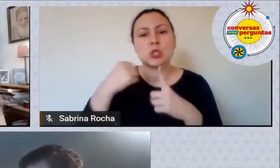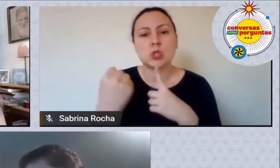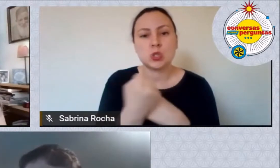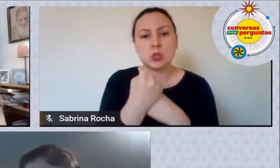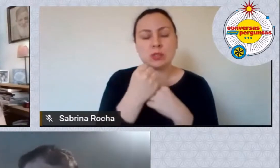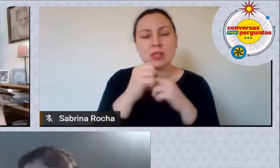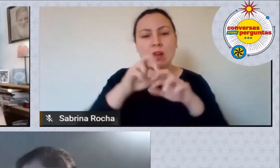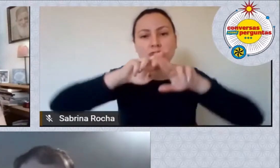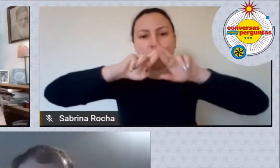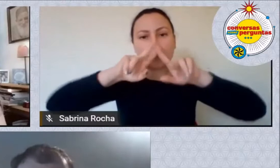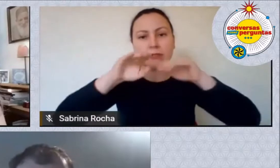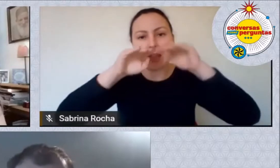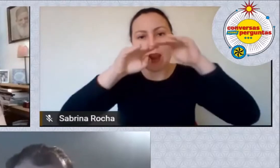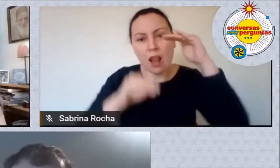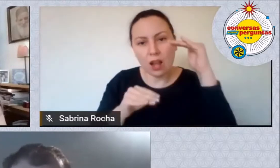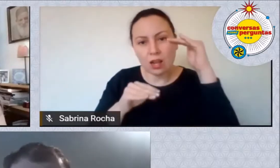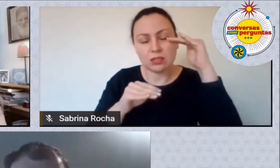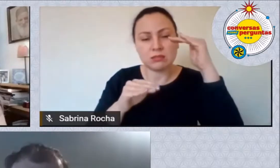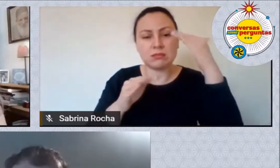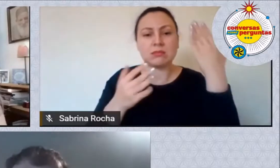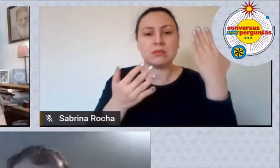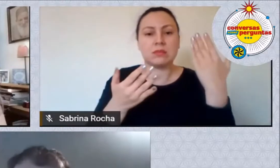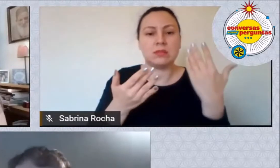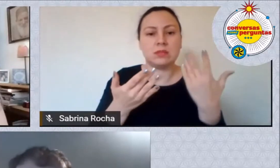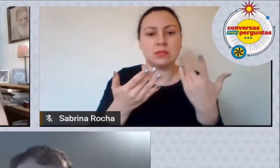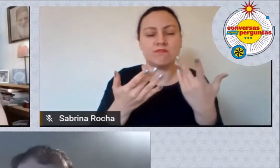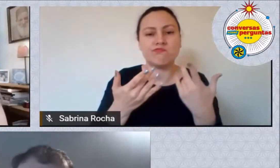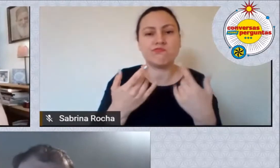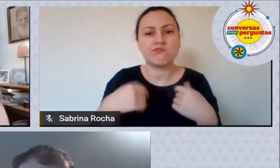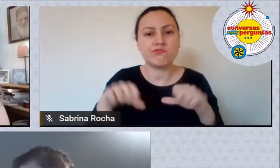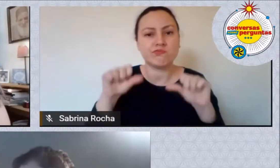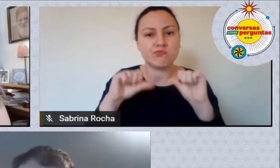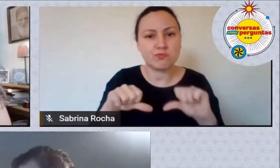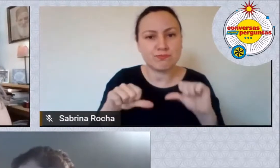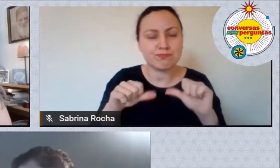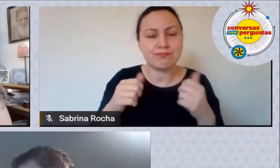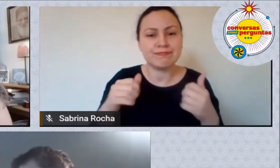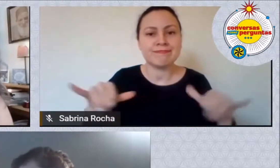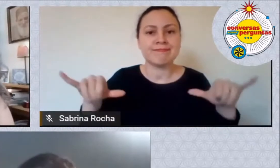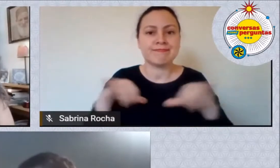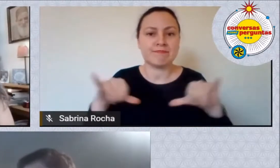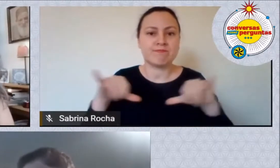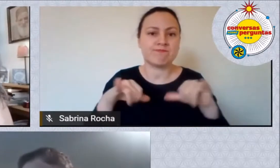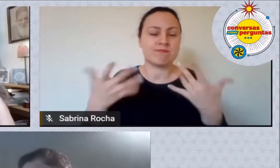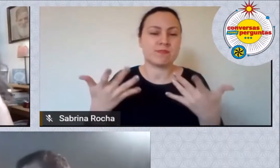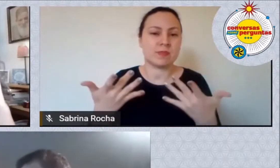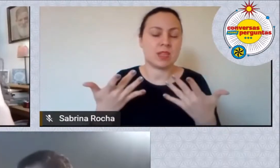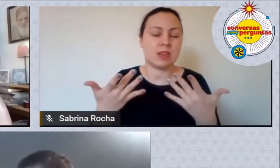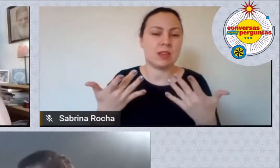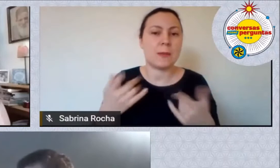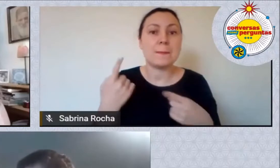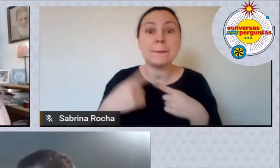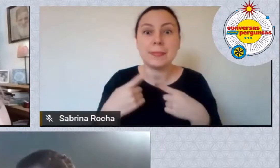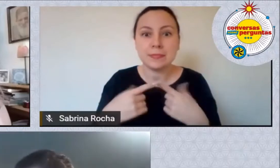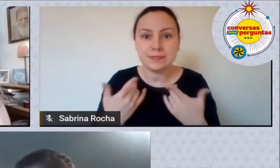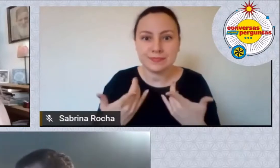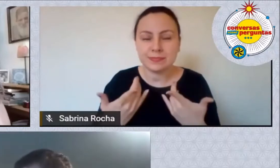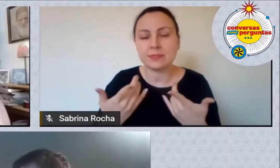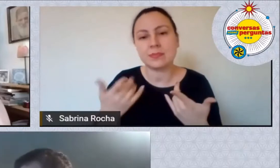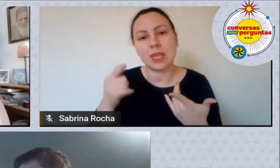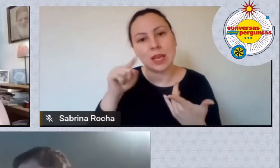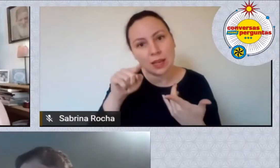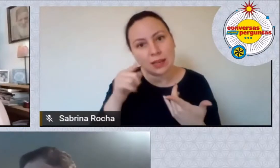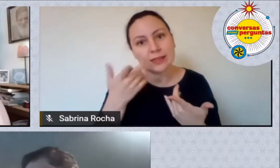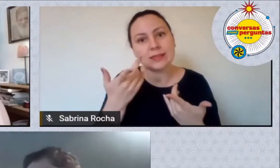toa, né, que há um adensamento de sofrimento psíquico. Por quê? E esse talvez seja um ponto